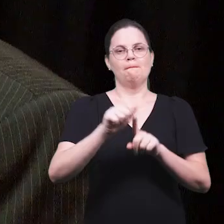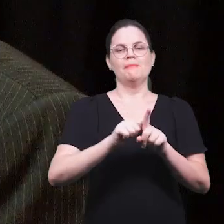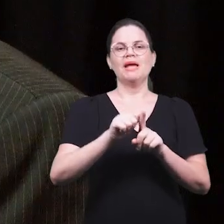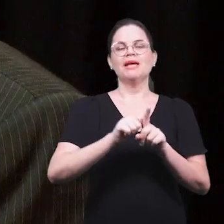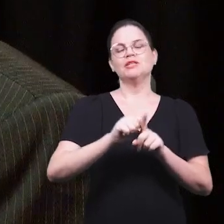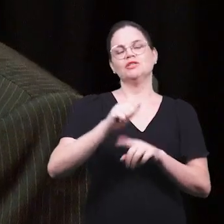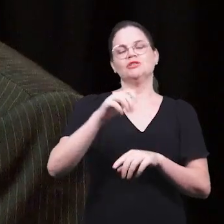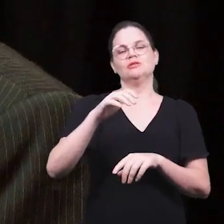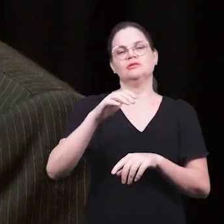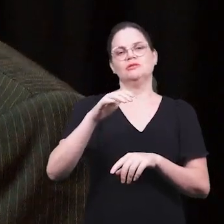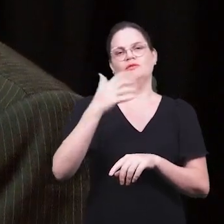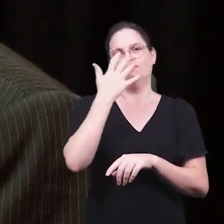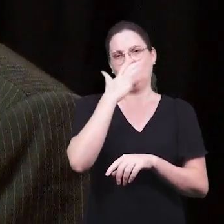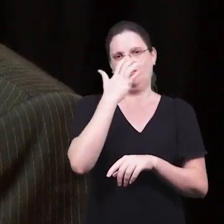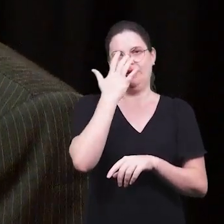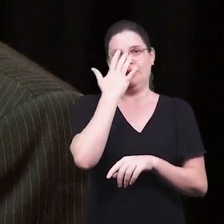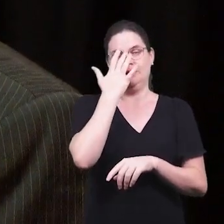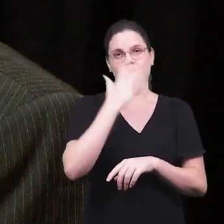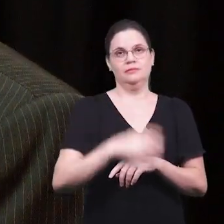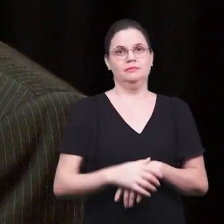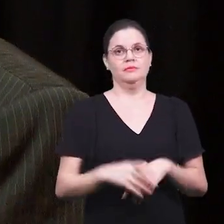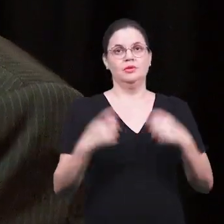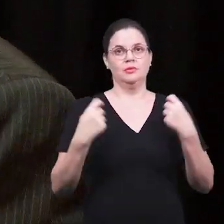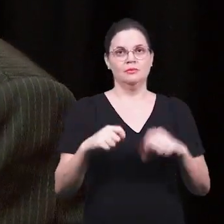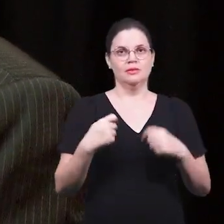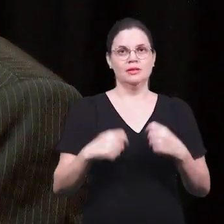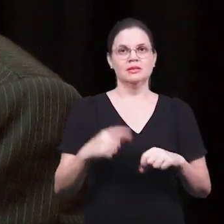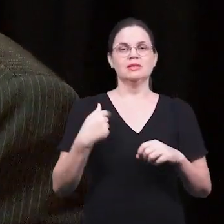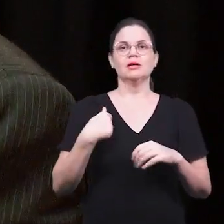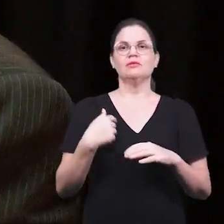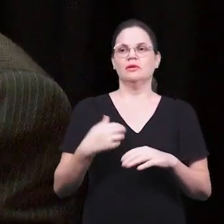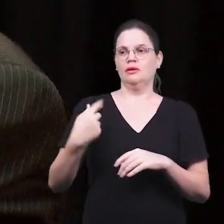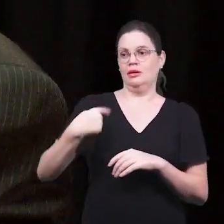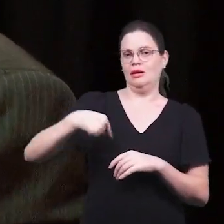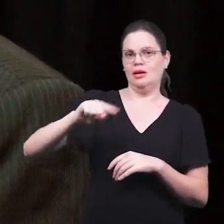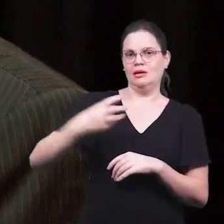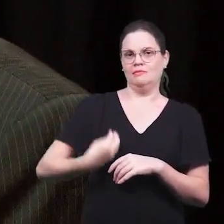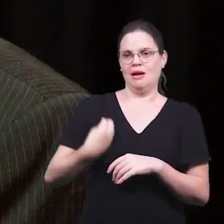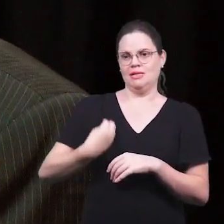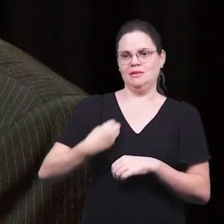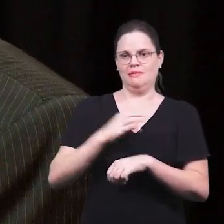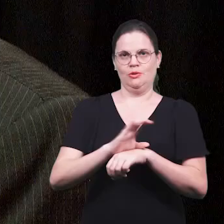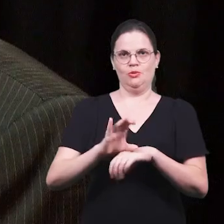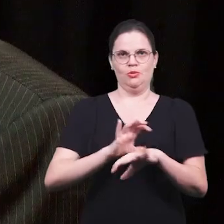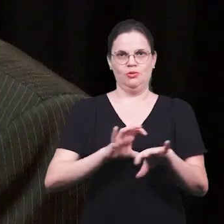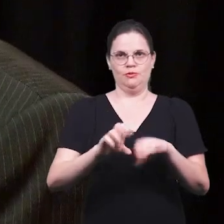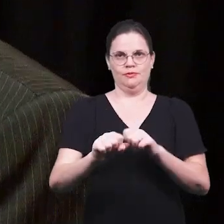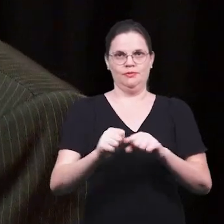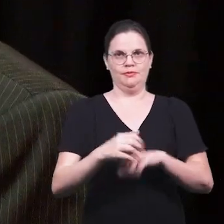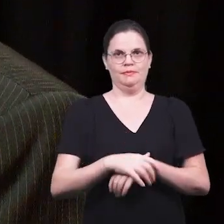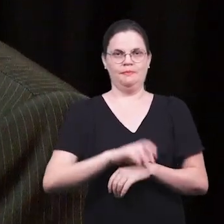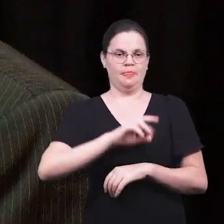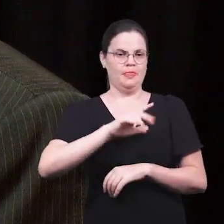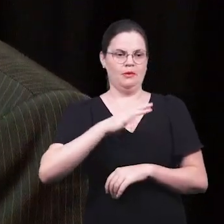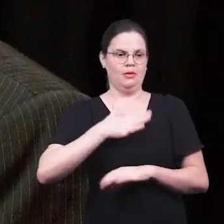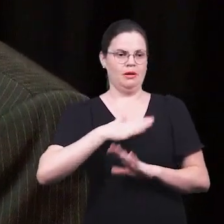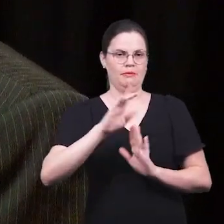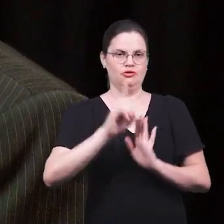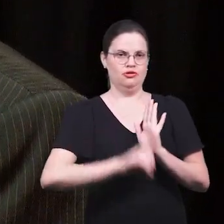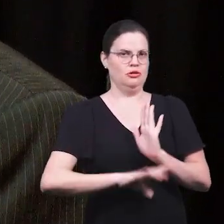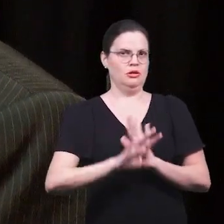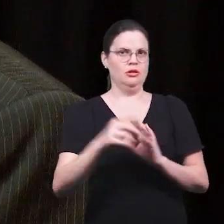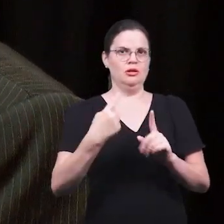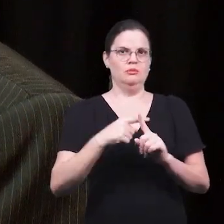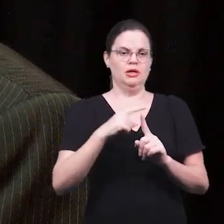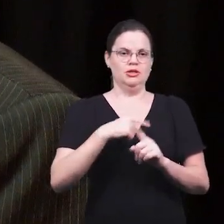em fevereiro. Então, eu precisava envidar esforços, buscar participar daquele curso de formação. Não era um direito meu, porque